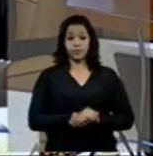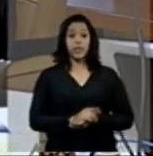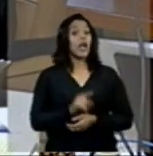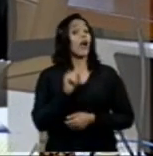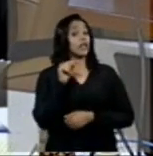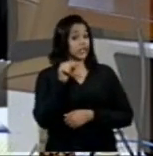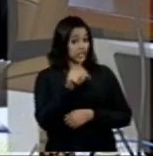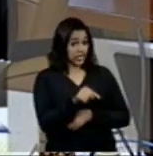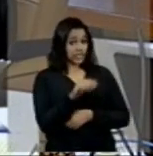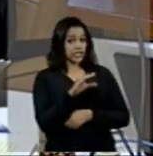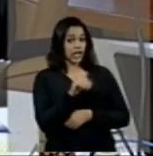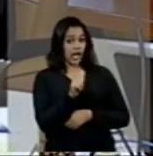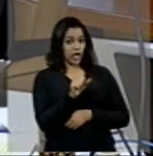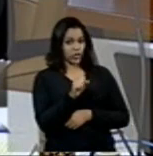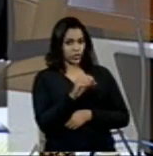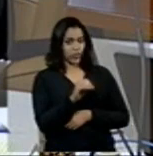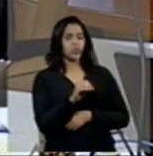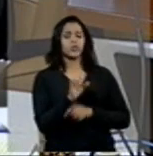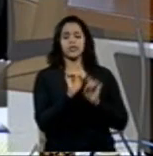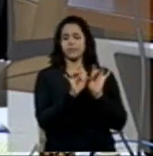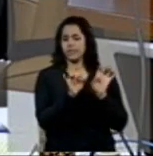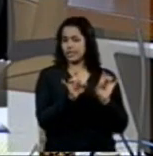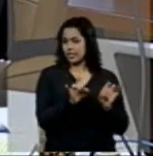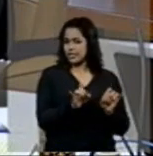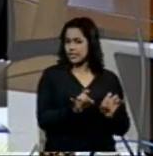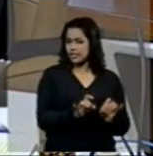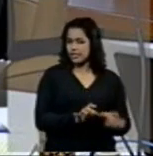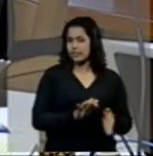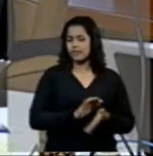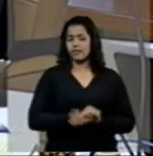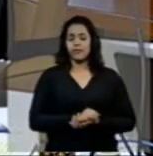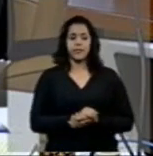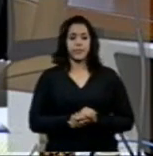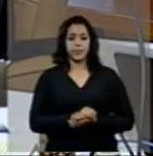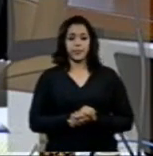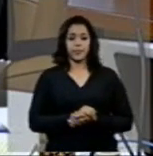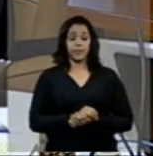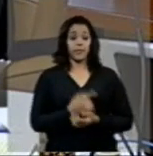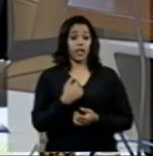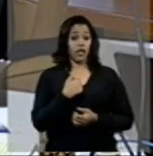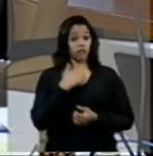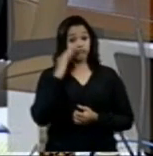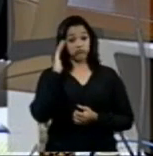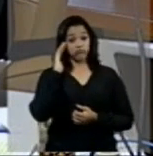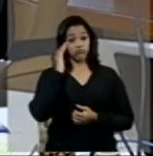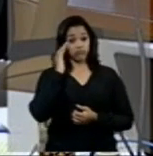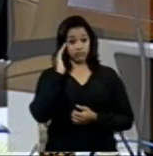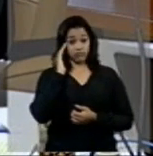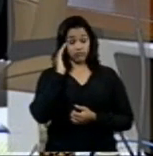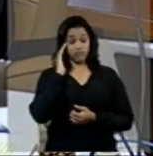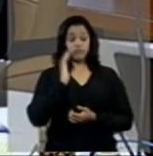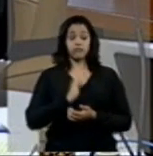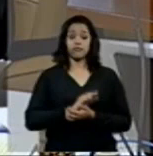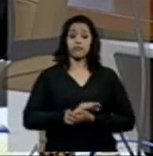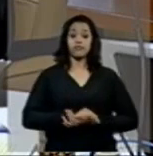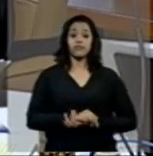Nesse caso específico, eu estou a entender